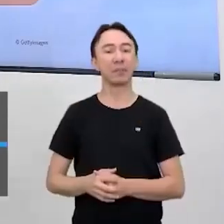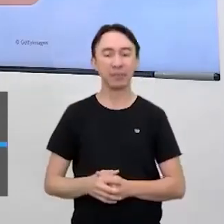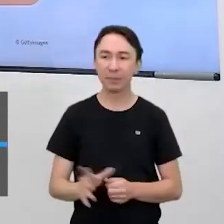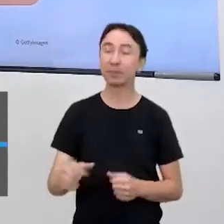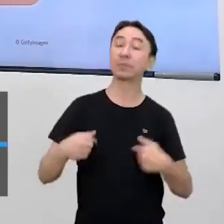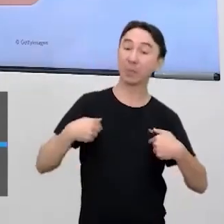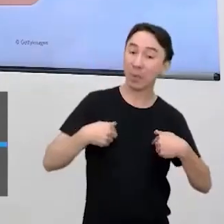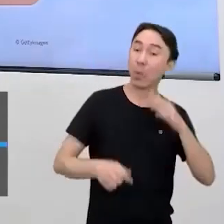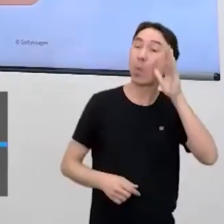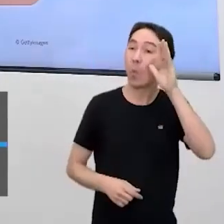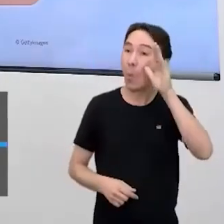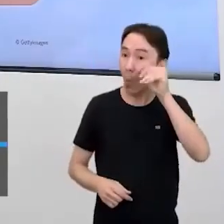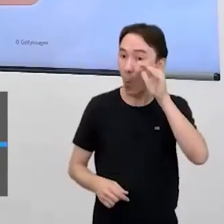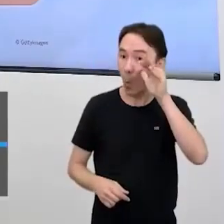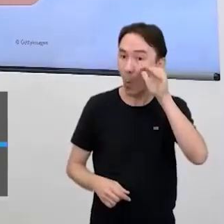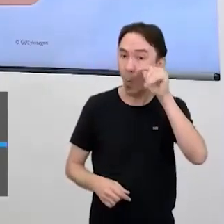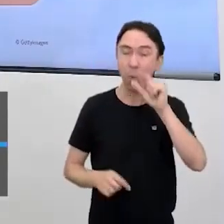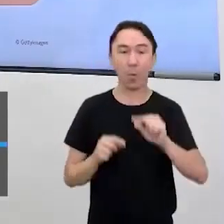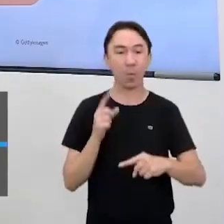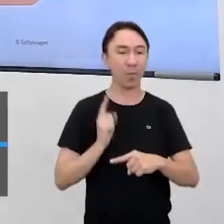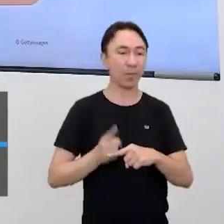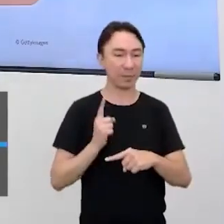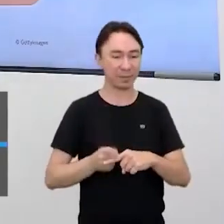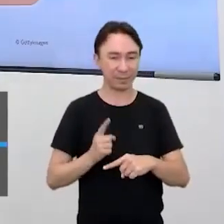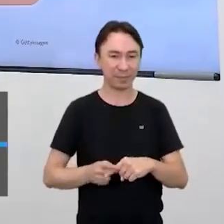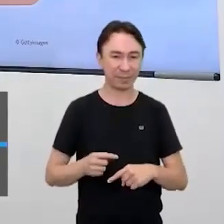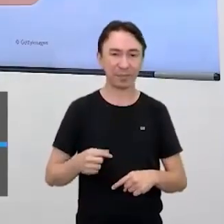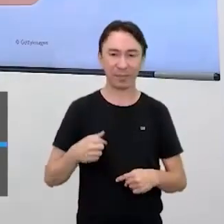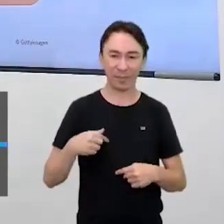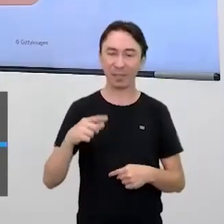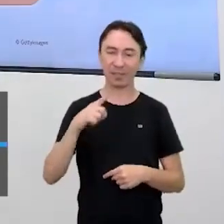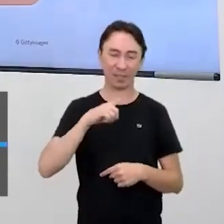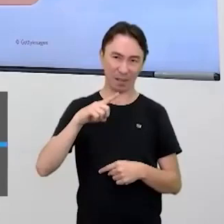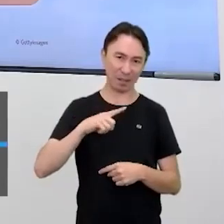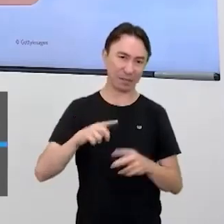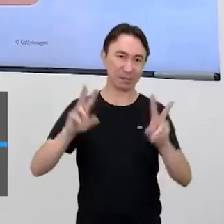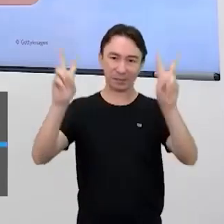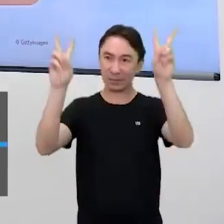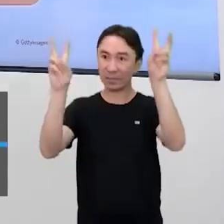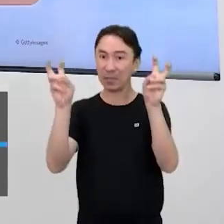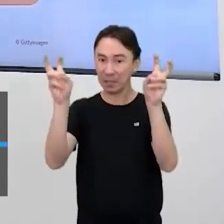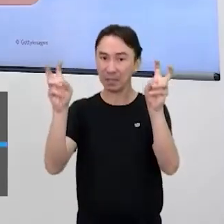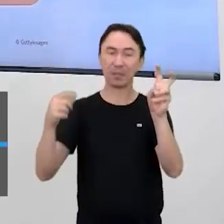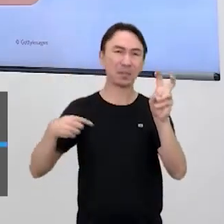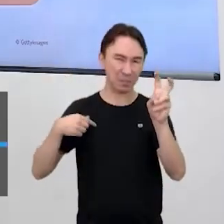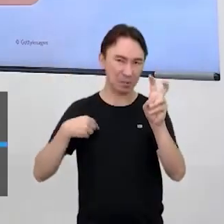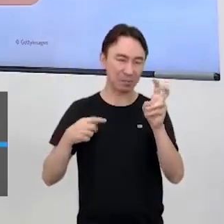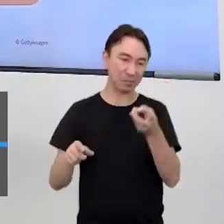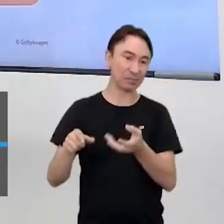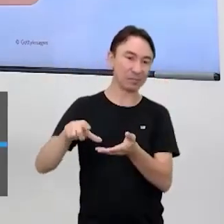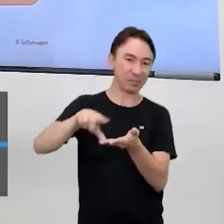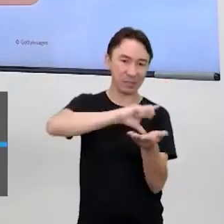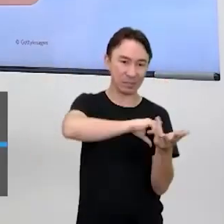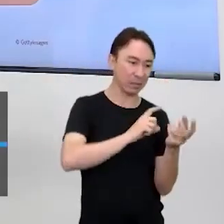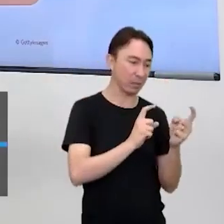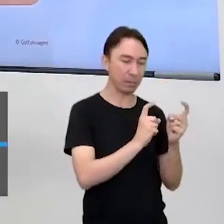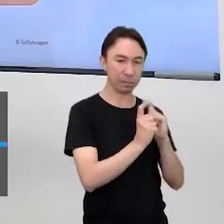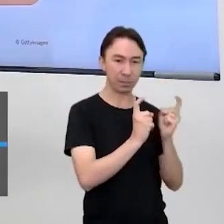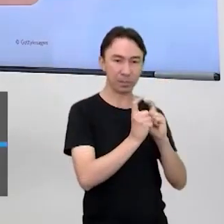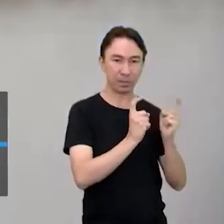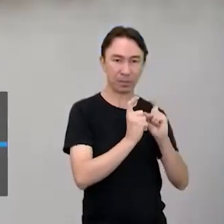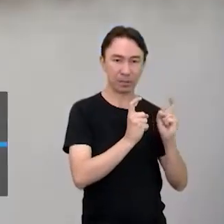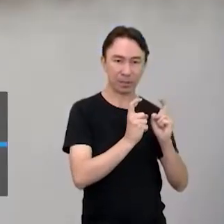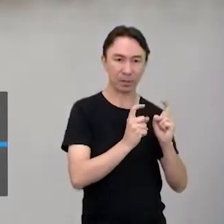antes de trabalhar esse tema, do qual eu até comentei com vocês que eu fiz parte de uma reunião inicial sobre isso, você estava lá com a gente na